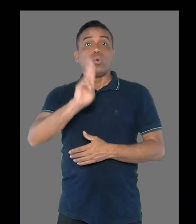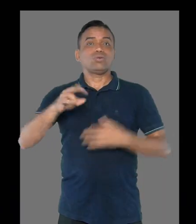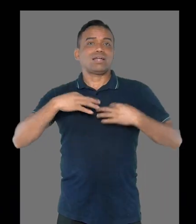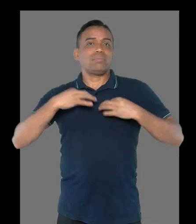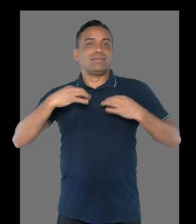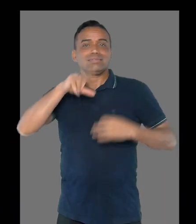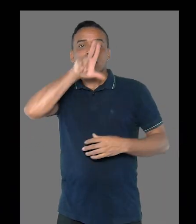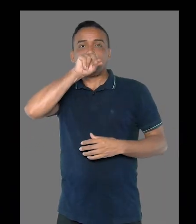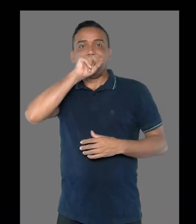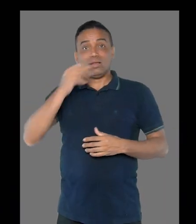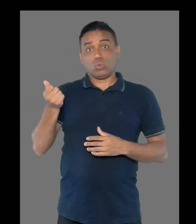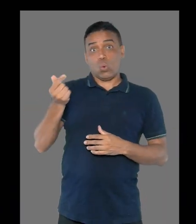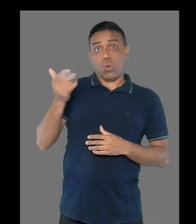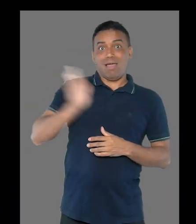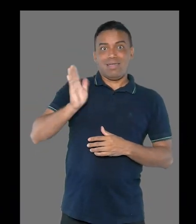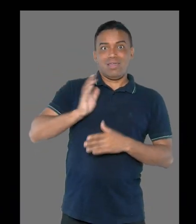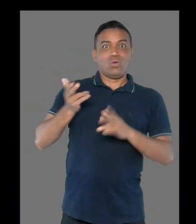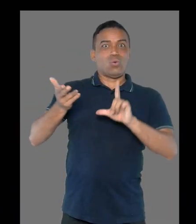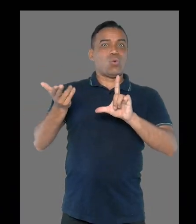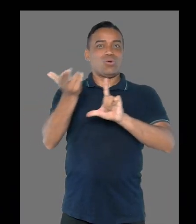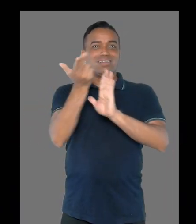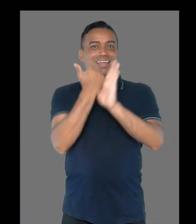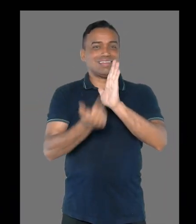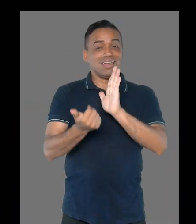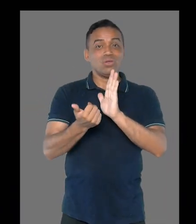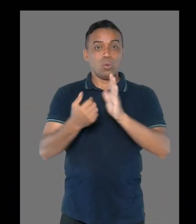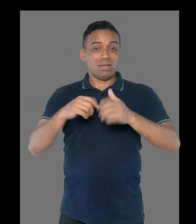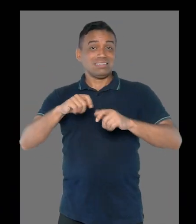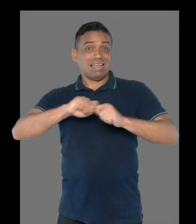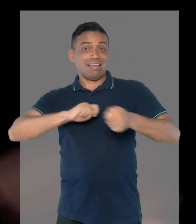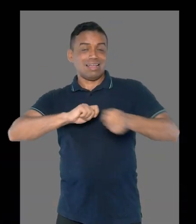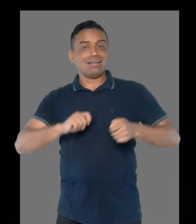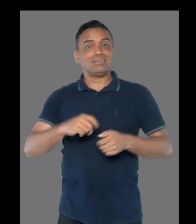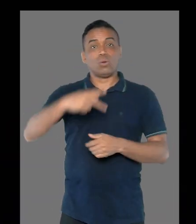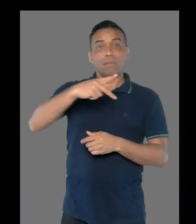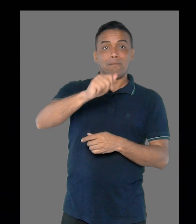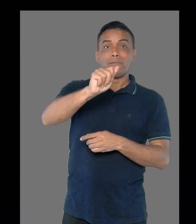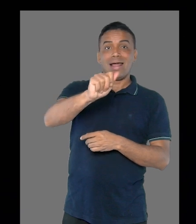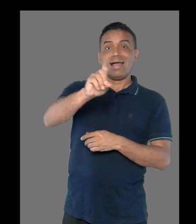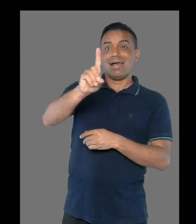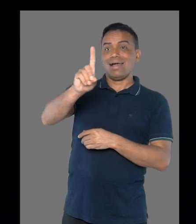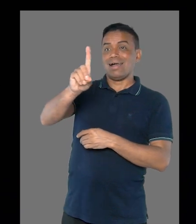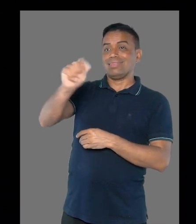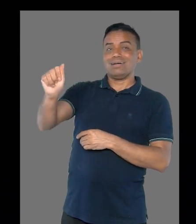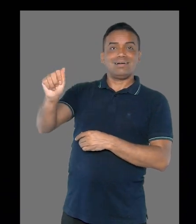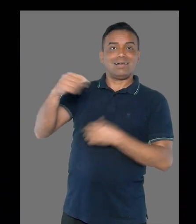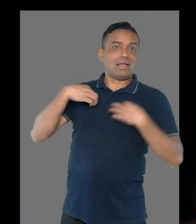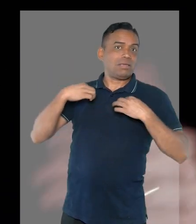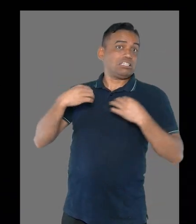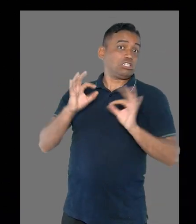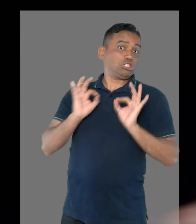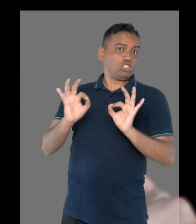Tio Patinhas toda surrada. E é claro que ele jamais usou uma camisa Prada, né? Ele nunca, imagino, teria vestido